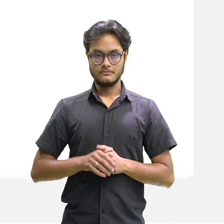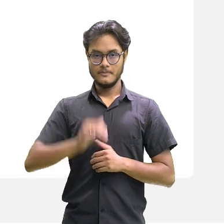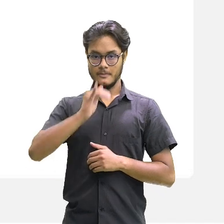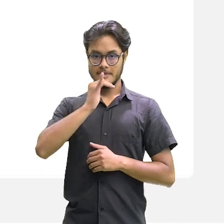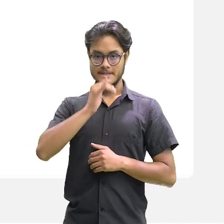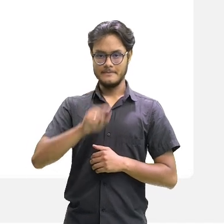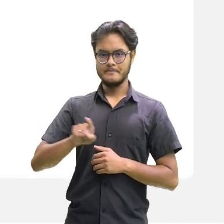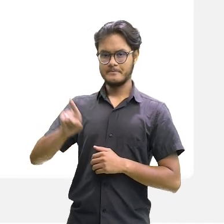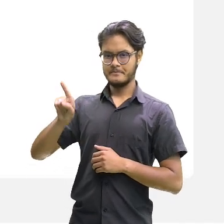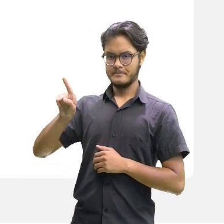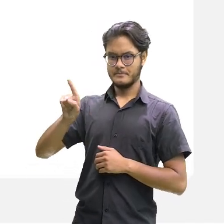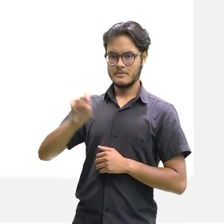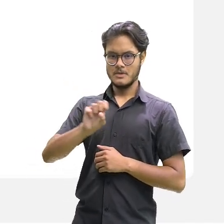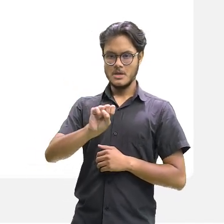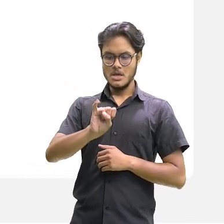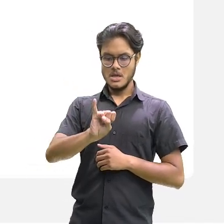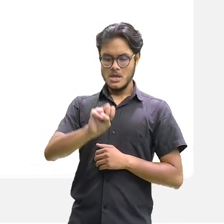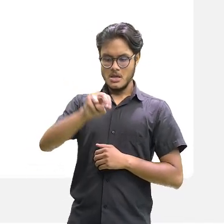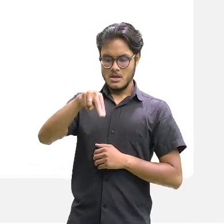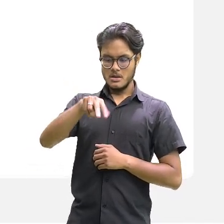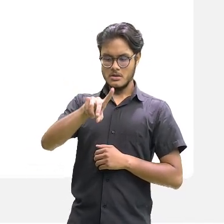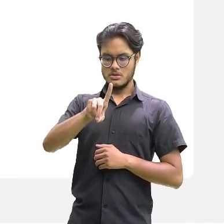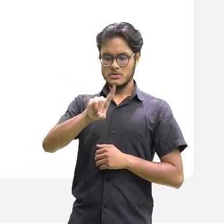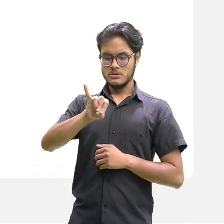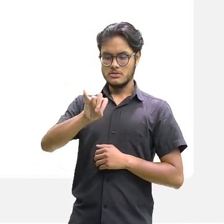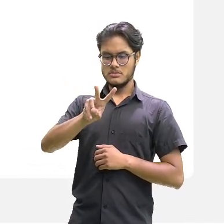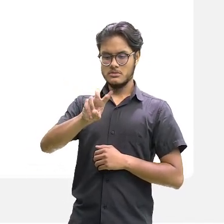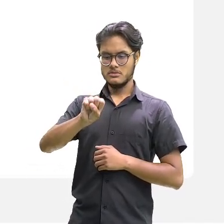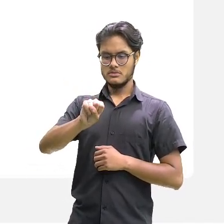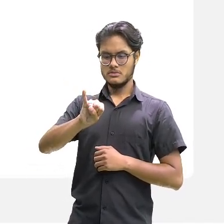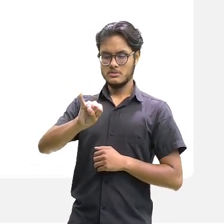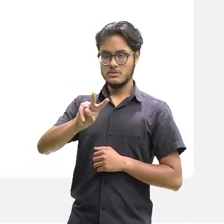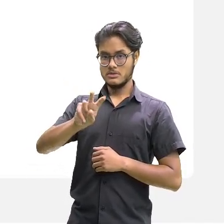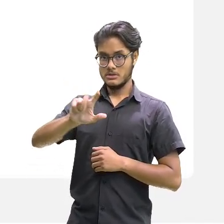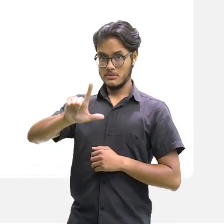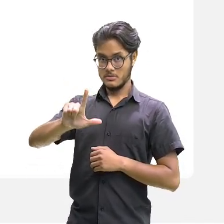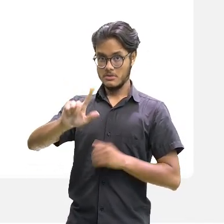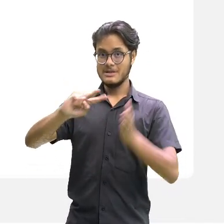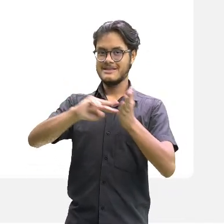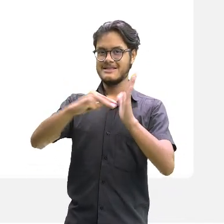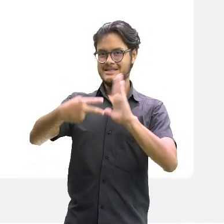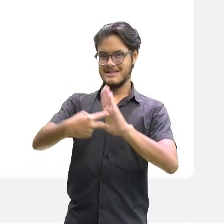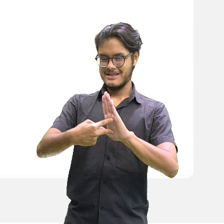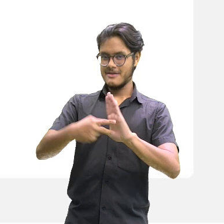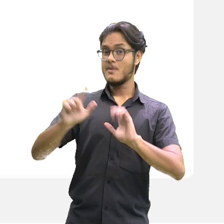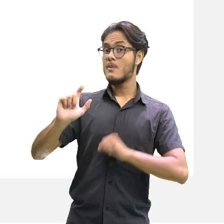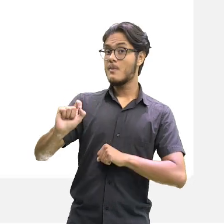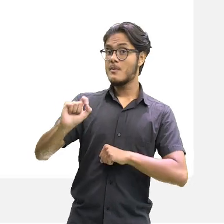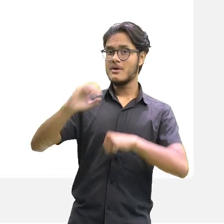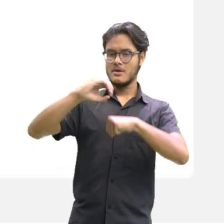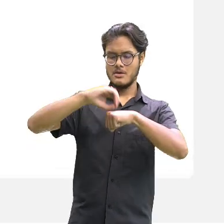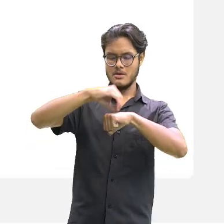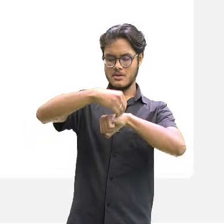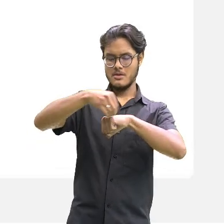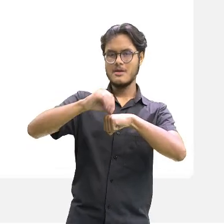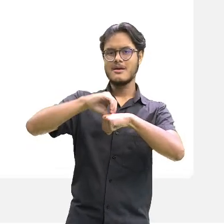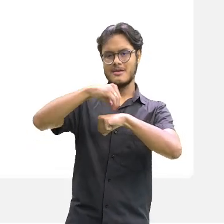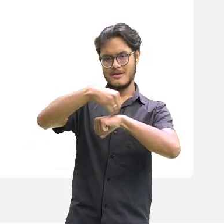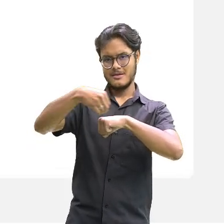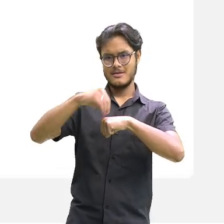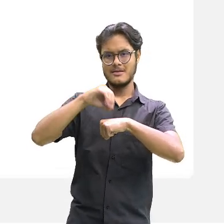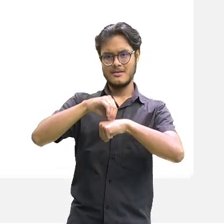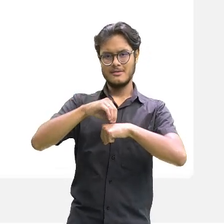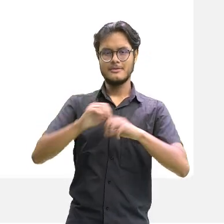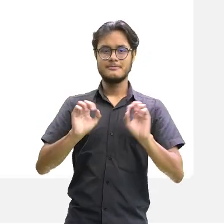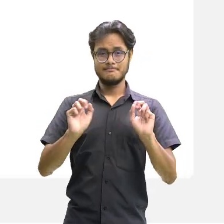tá? Então, o átomo significa essa palavra. O A vem de negação e tomo vem de dividir. Então, é algo